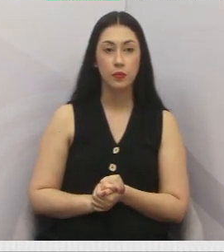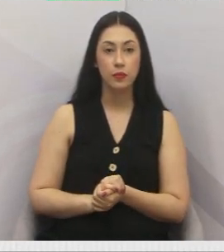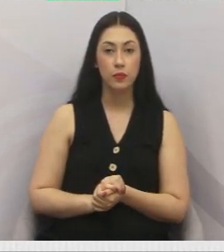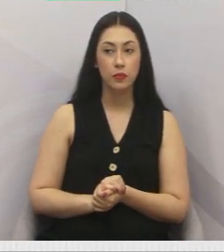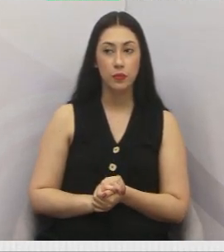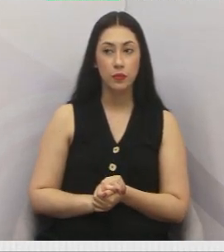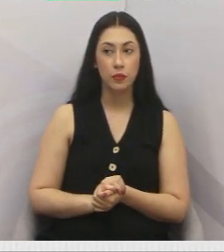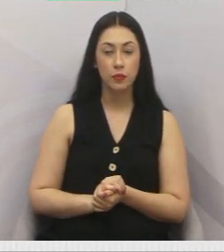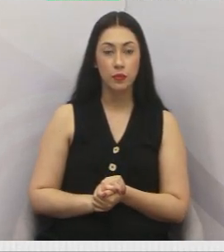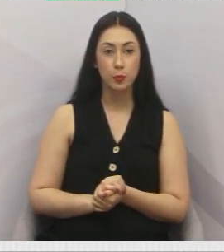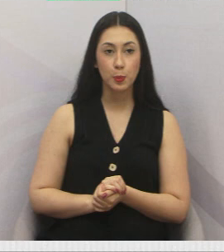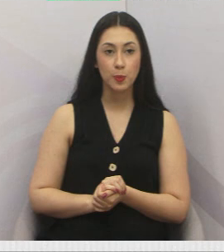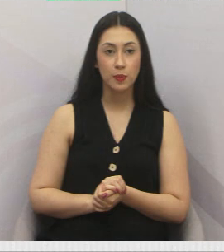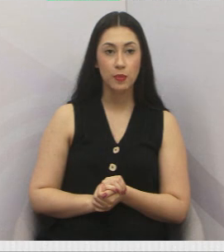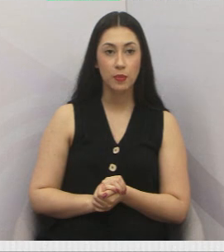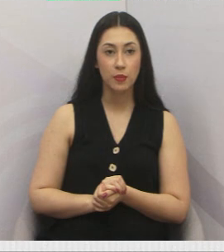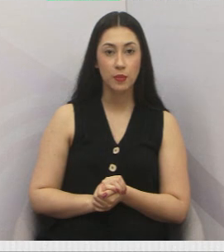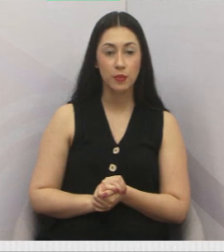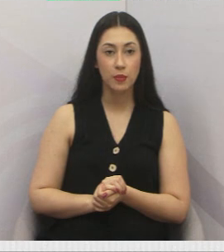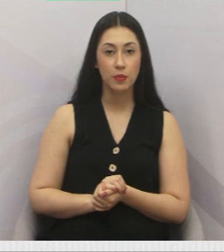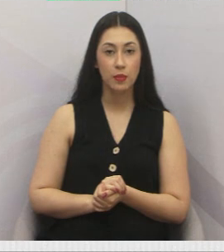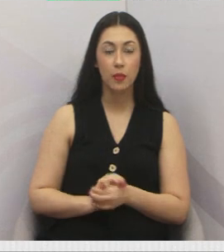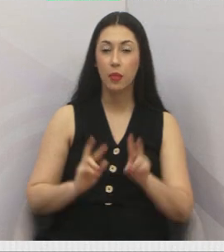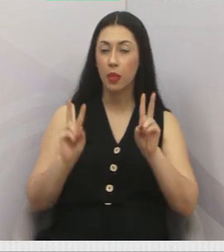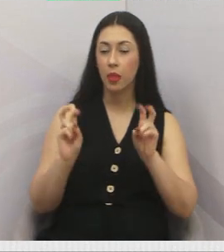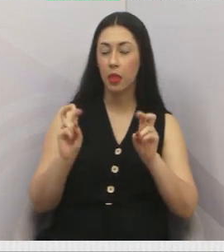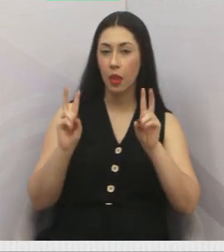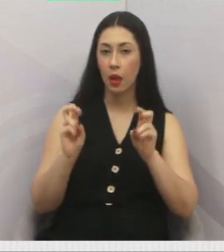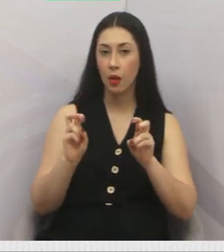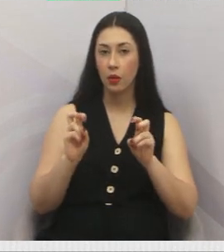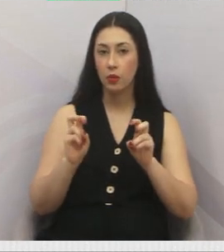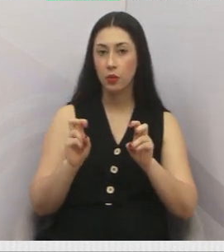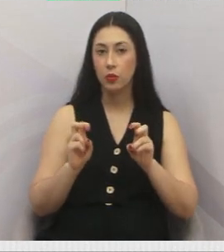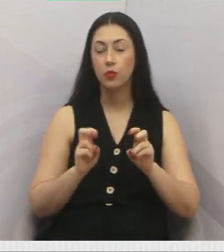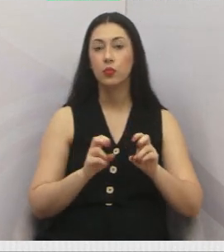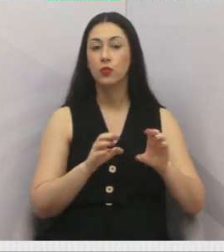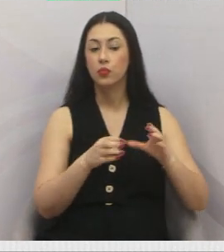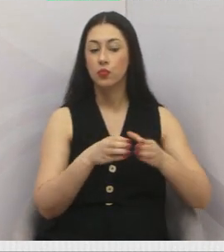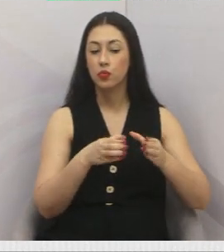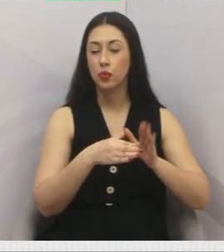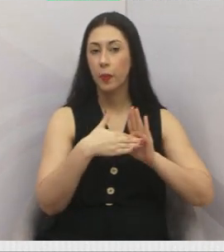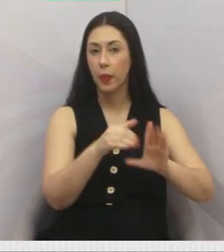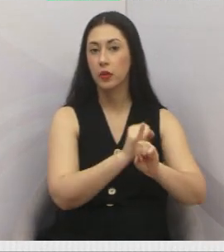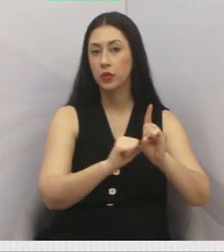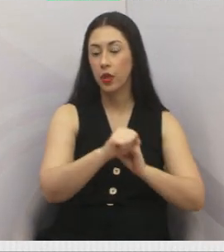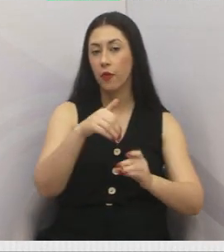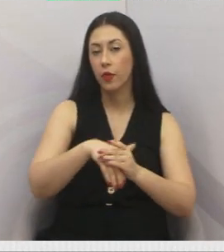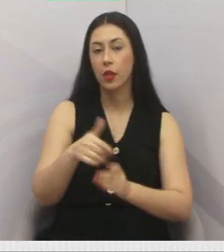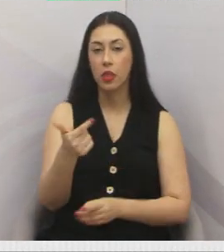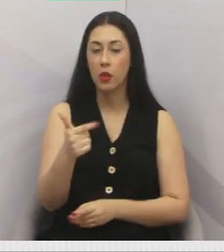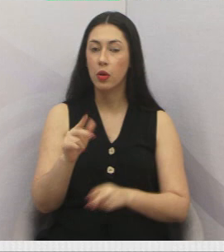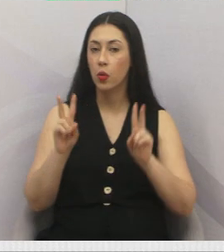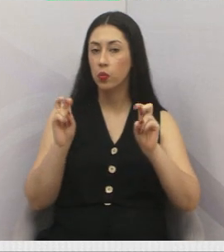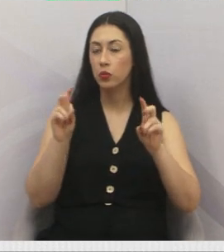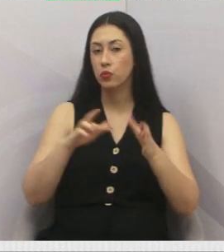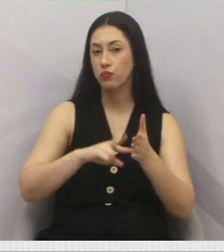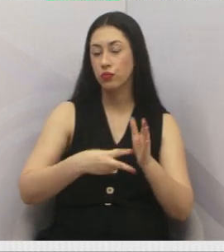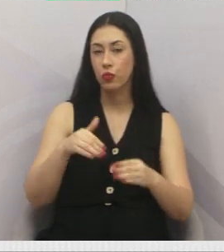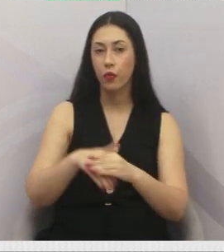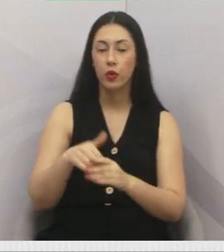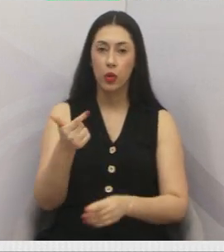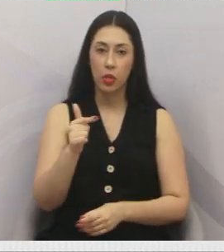Segmento Movimentos Populares, voto em branco. Segmento entidade de classe sindical, voto em